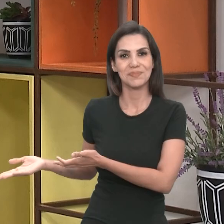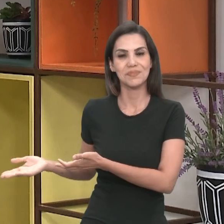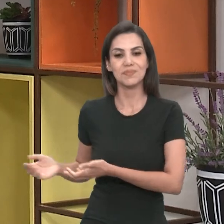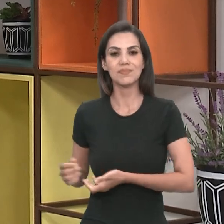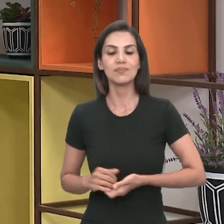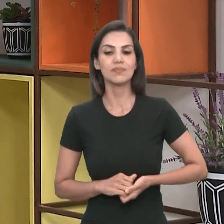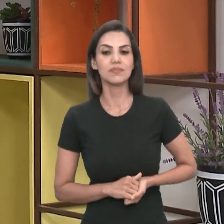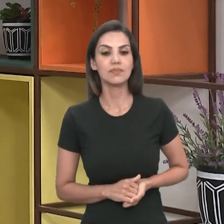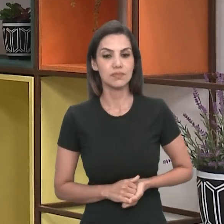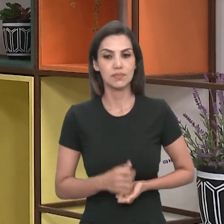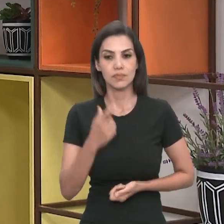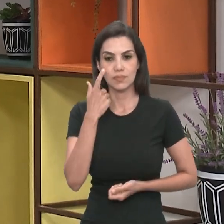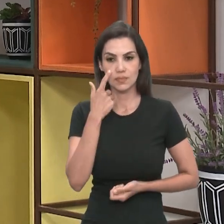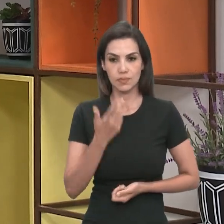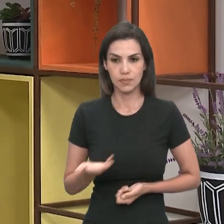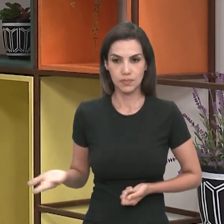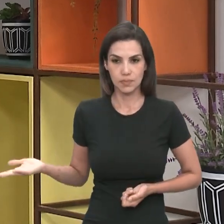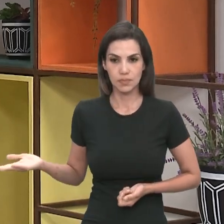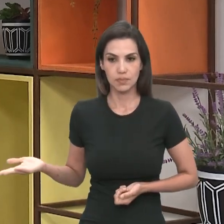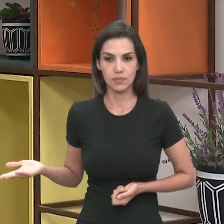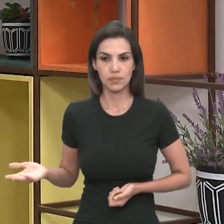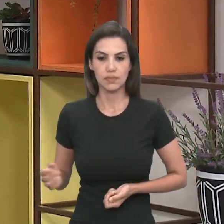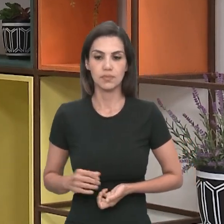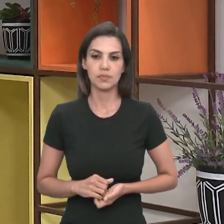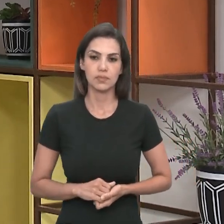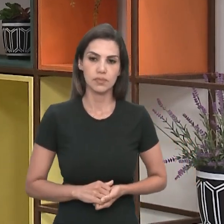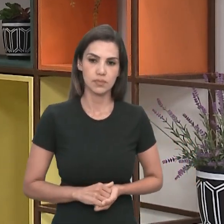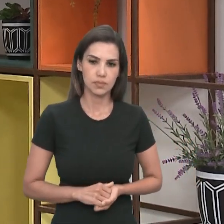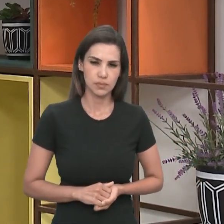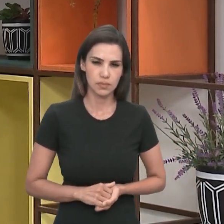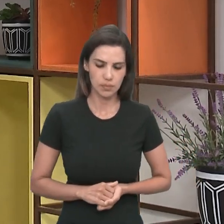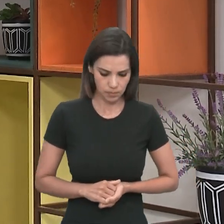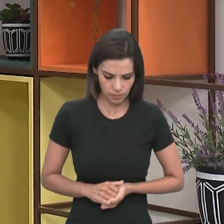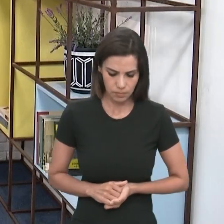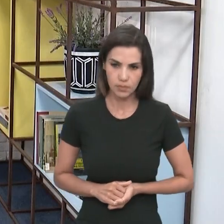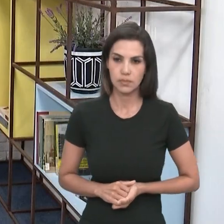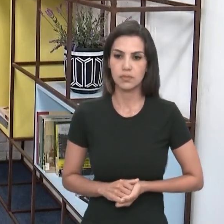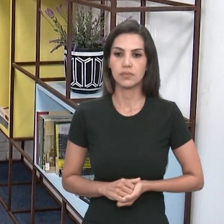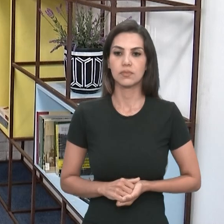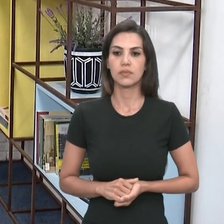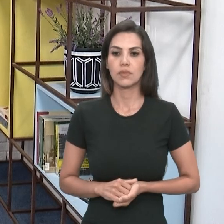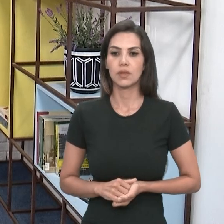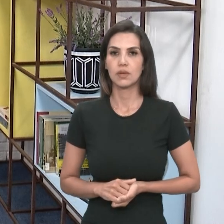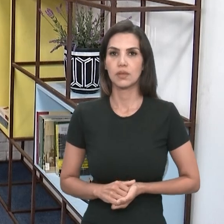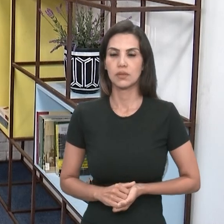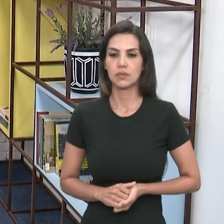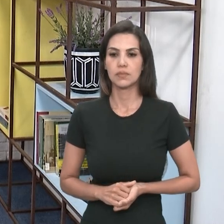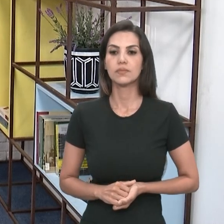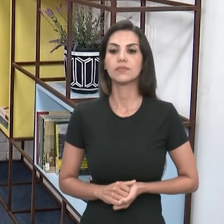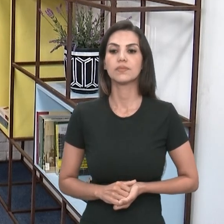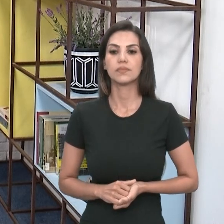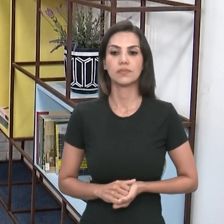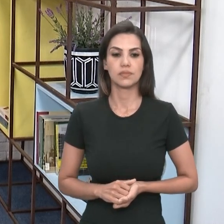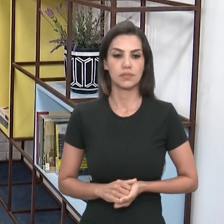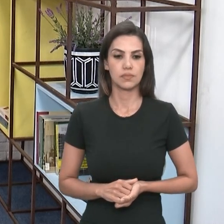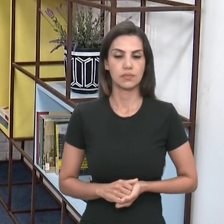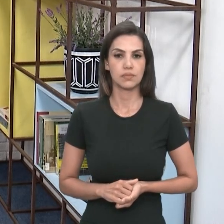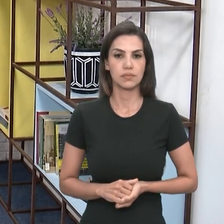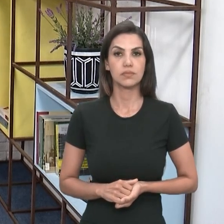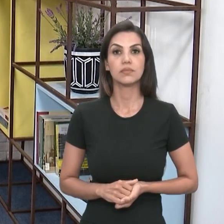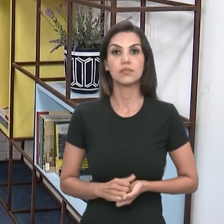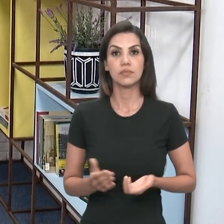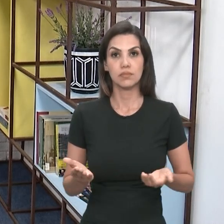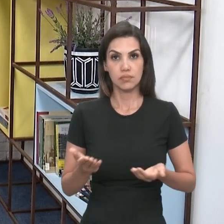ppgef.fefd.ufg.br, do jeitinho que aparece aqui embaixo, para facilitar para você aí, tá bom? E eu quero te lembrar também que